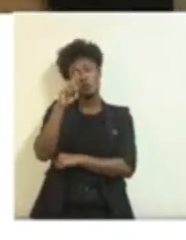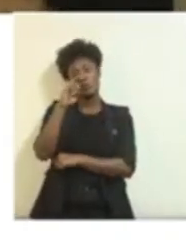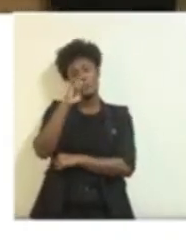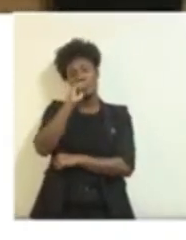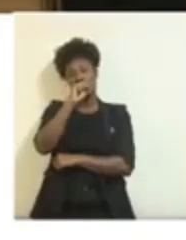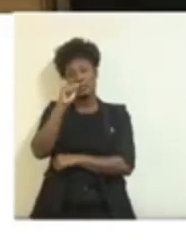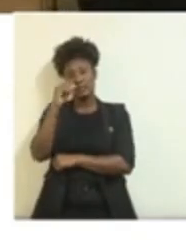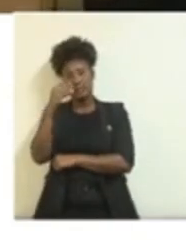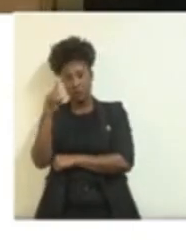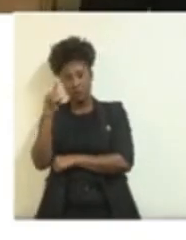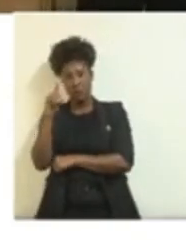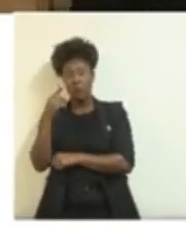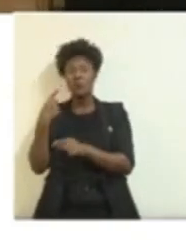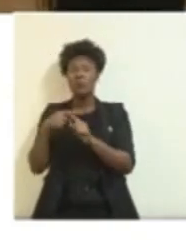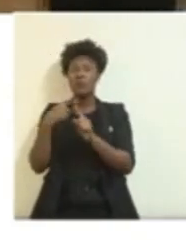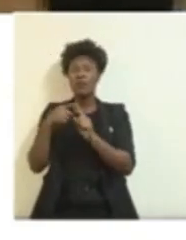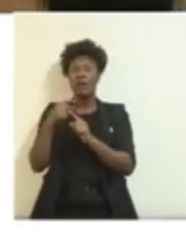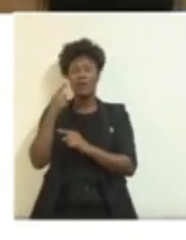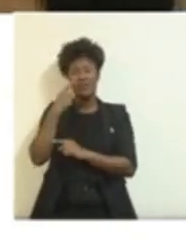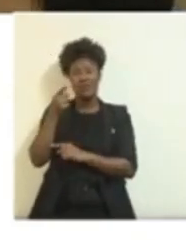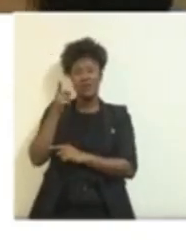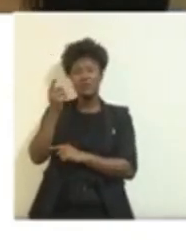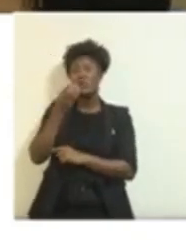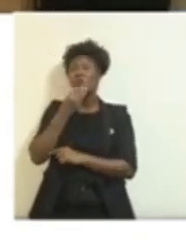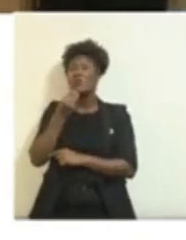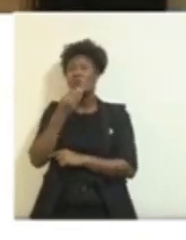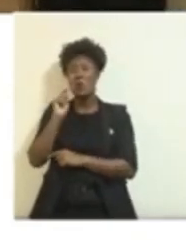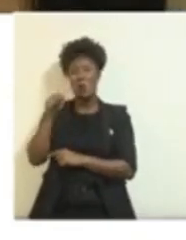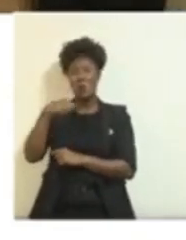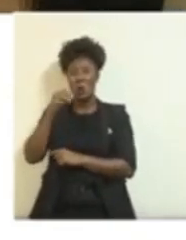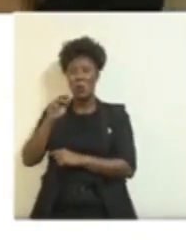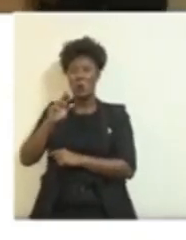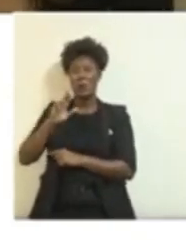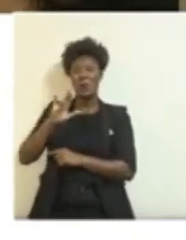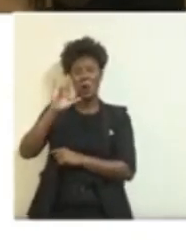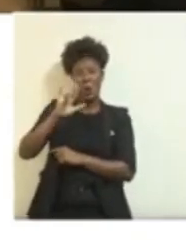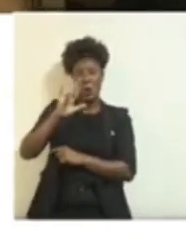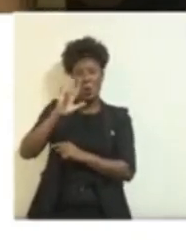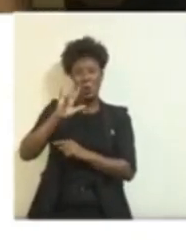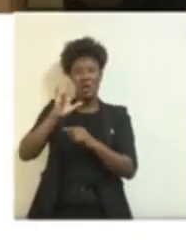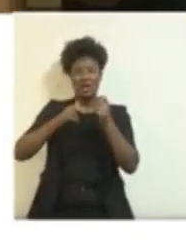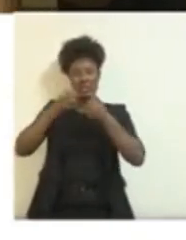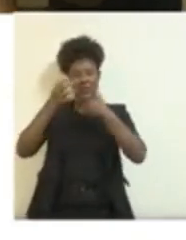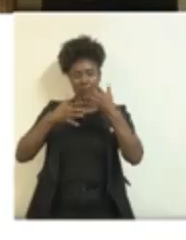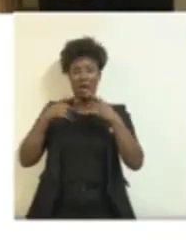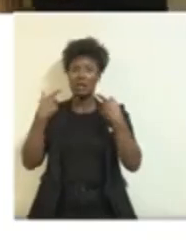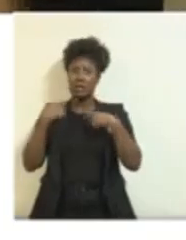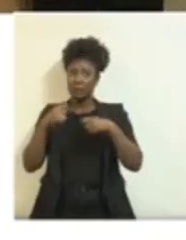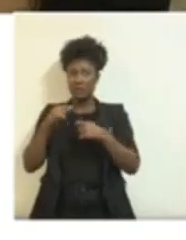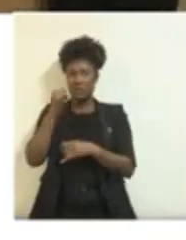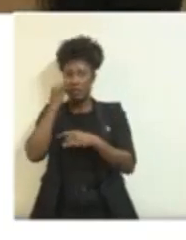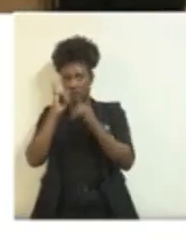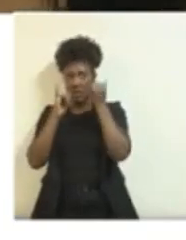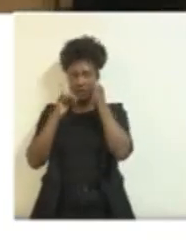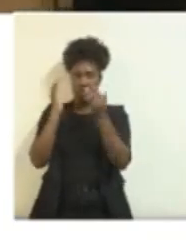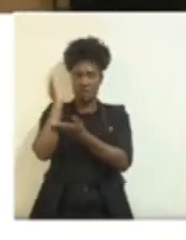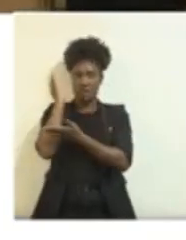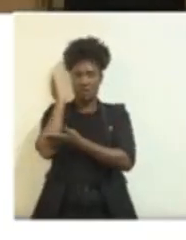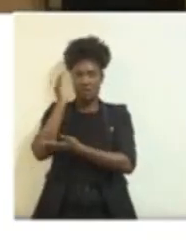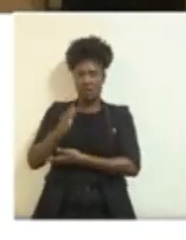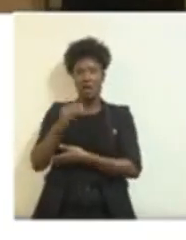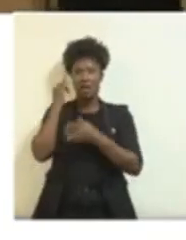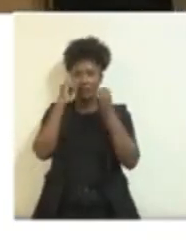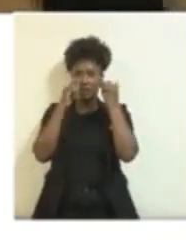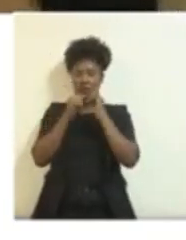porque quando eu escuto o presidente Lula falando, nós temos que combater o desmatamento, ok, ótimo, tem que combater o desmatamento, mas tem que dizer que tem que